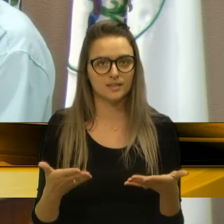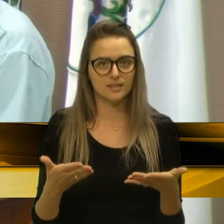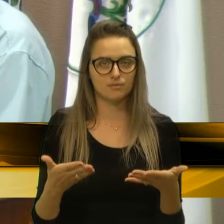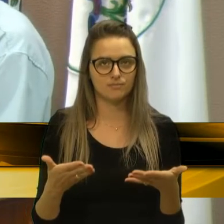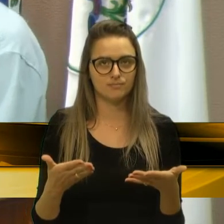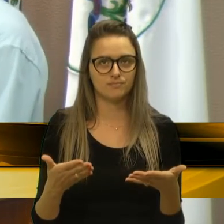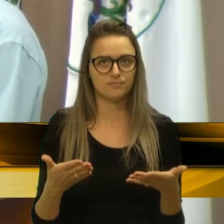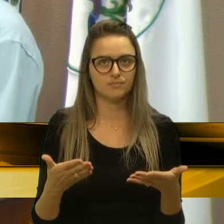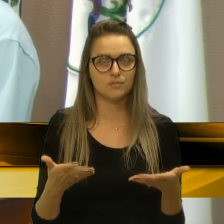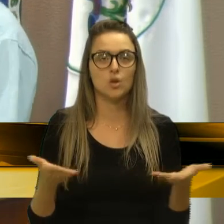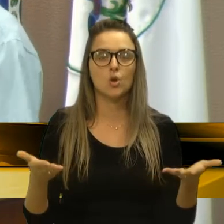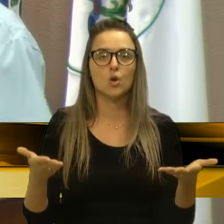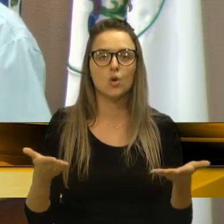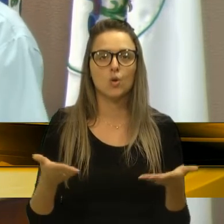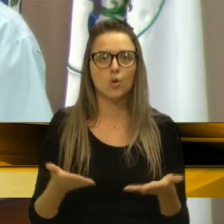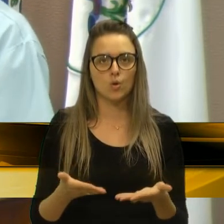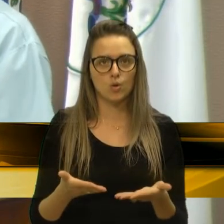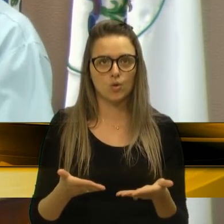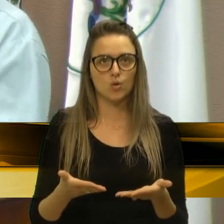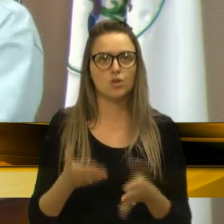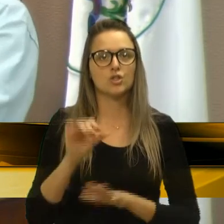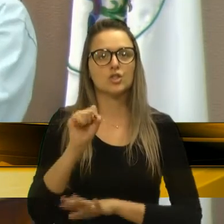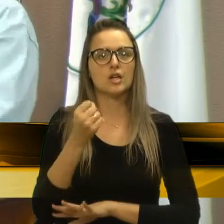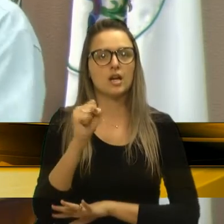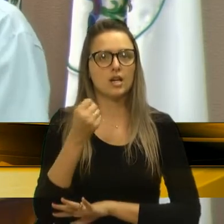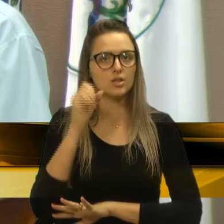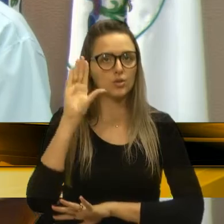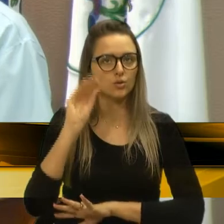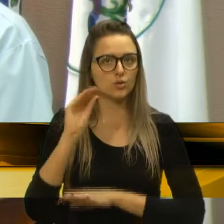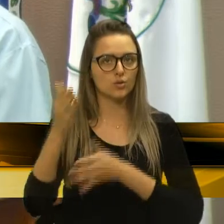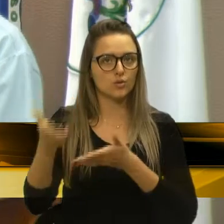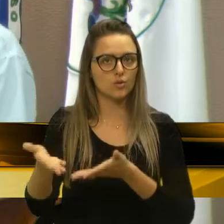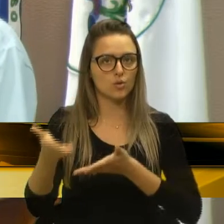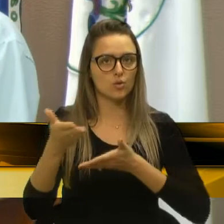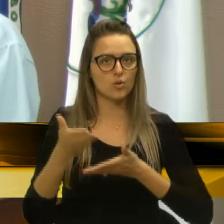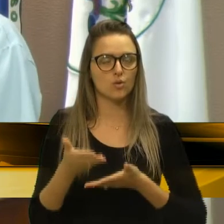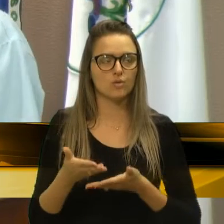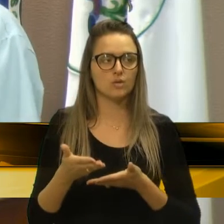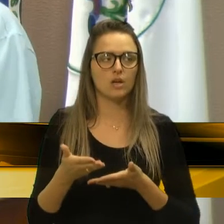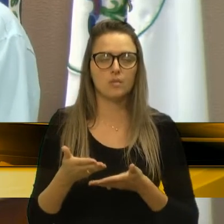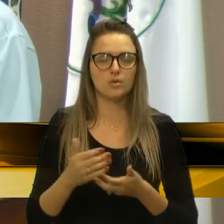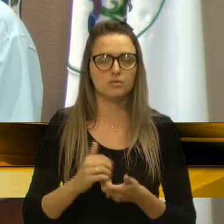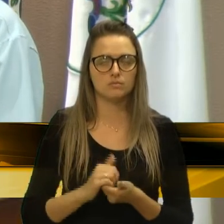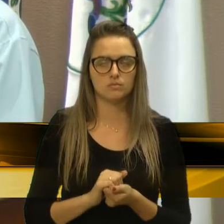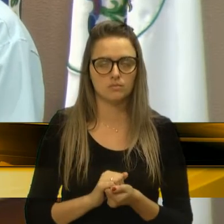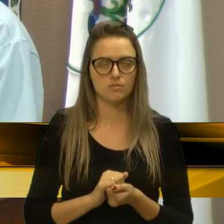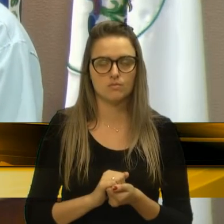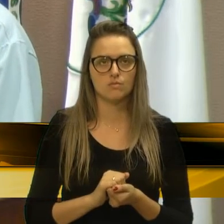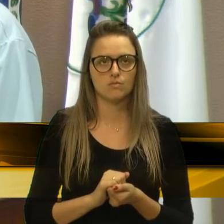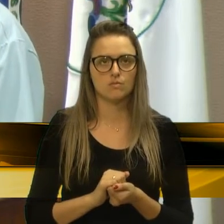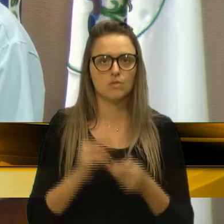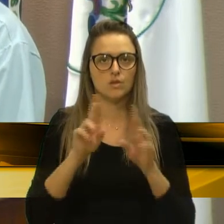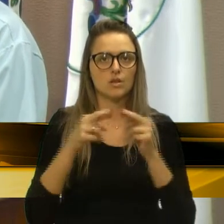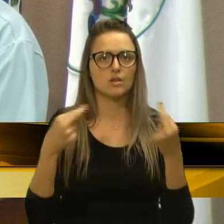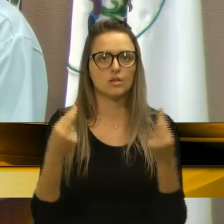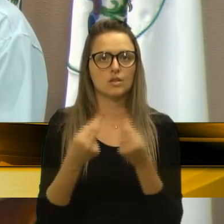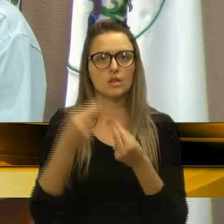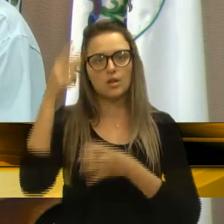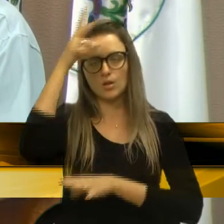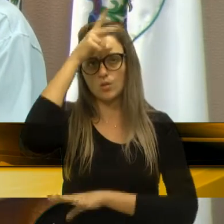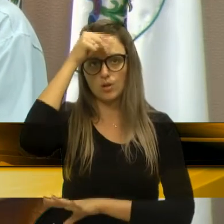hoje às 8 horas da noite convidar reforçar o convite nessa audiência pública